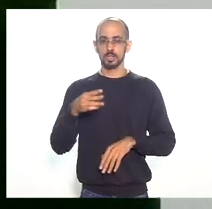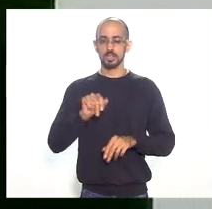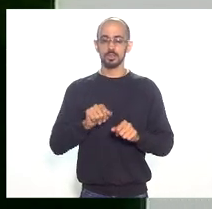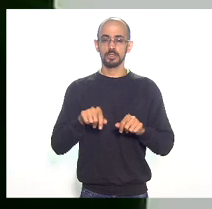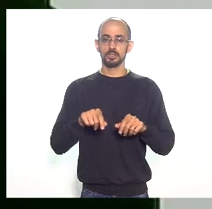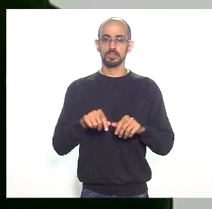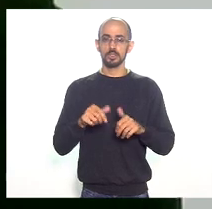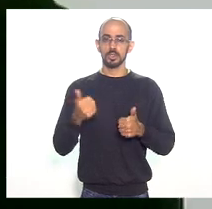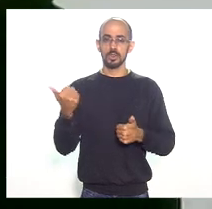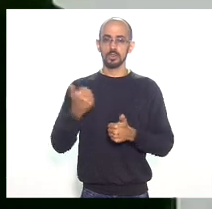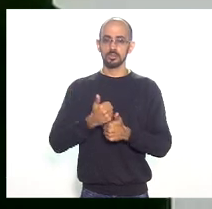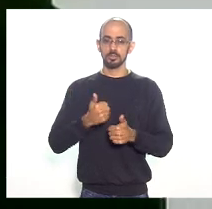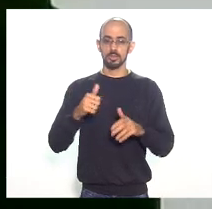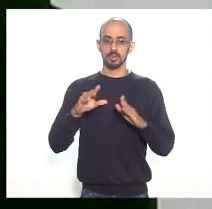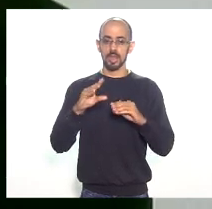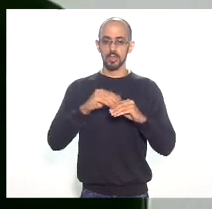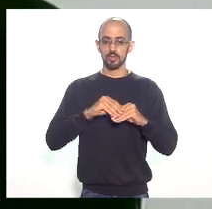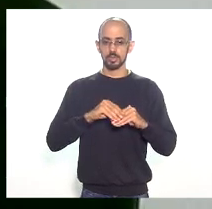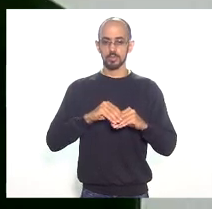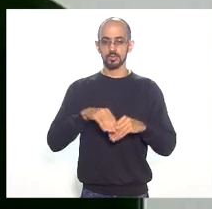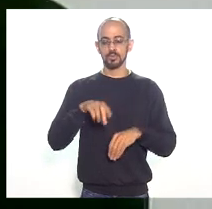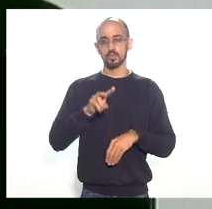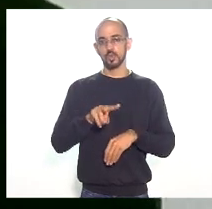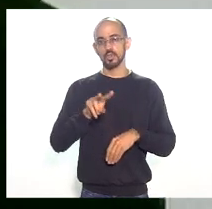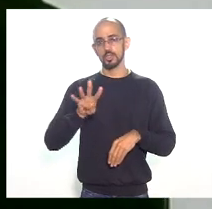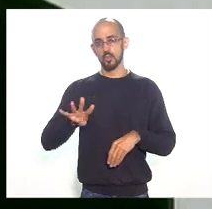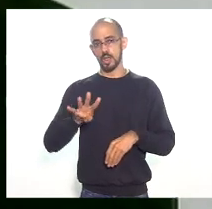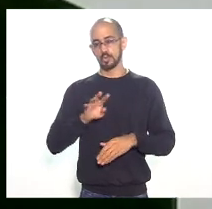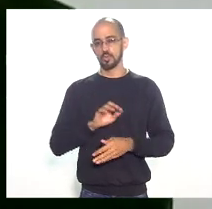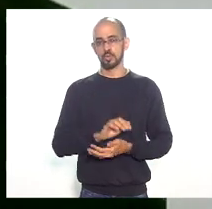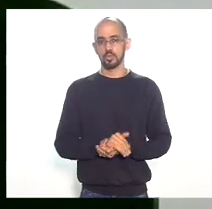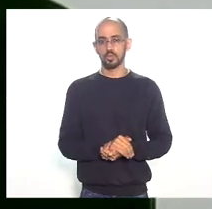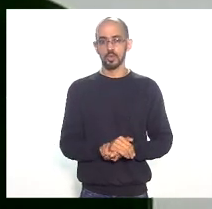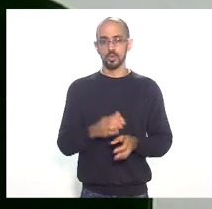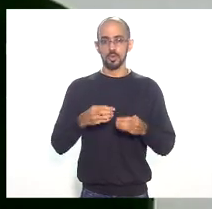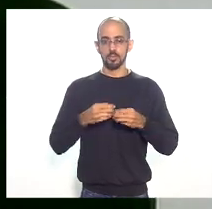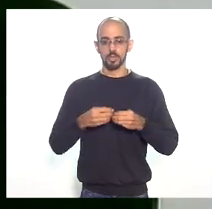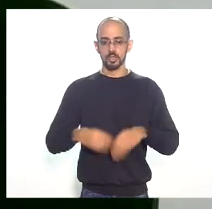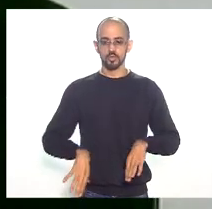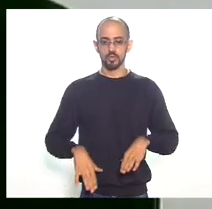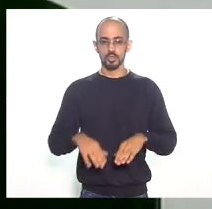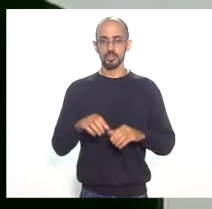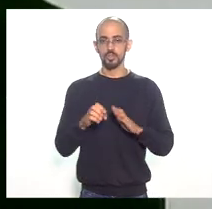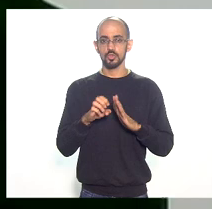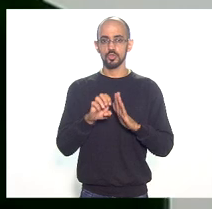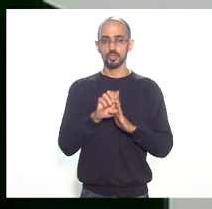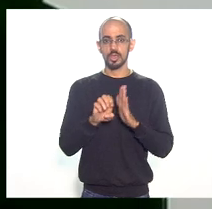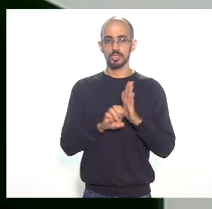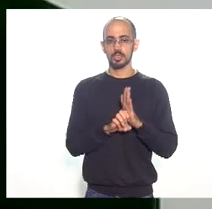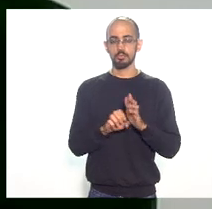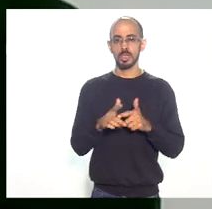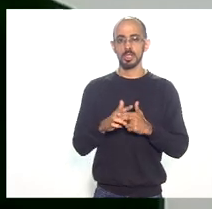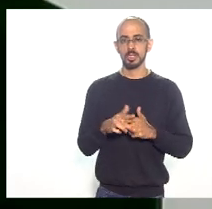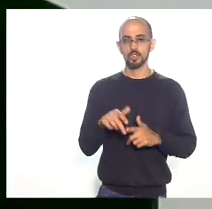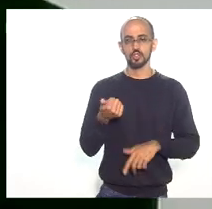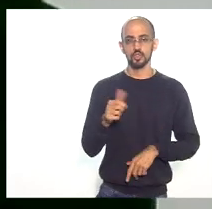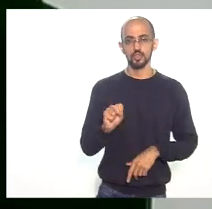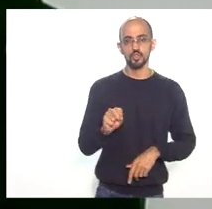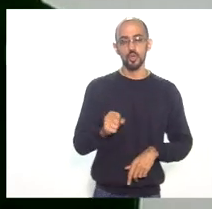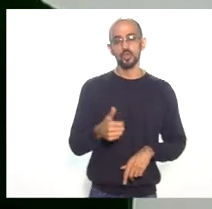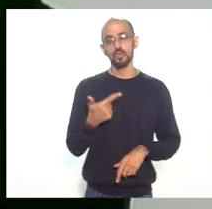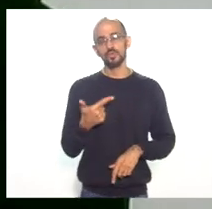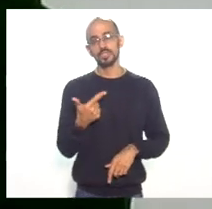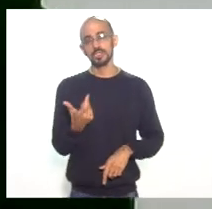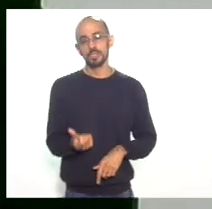com subemenda aglutinativa das emendas 2 e 4. Pela prejudicabilidade das emendas 18, 26,